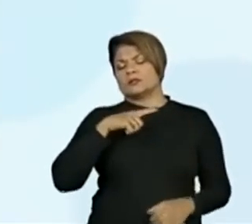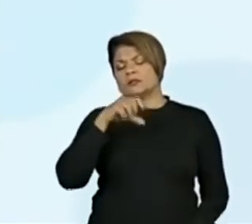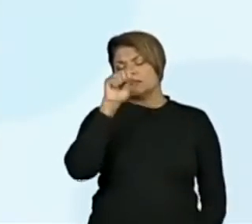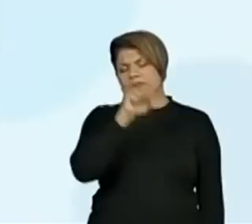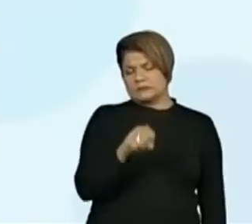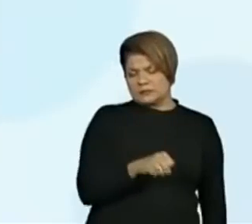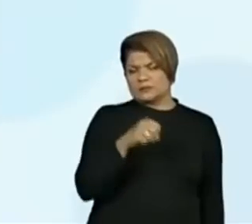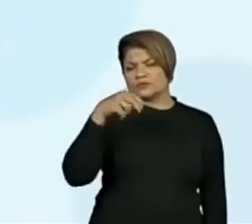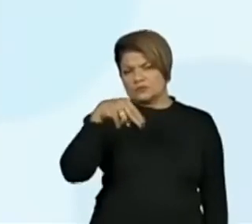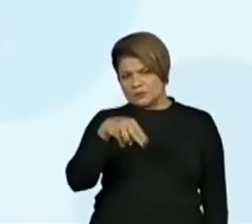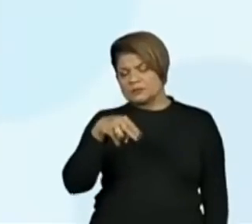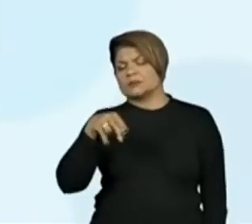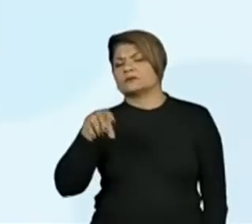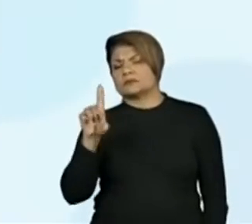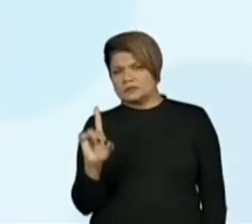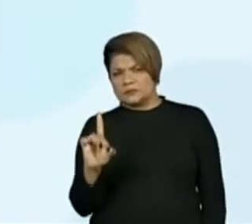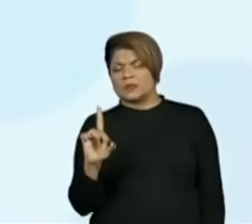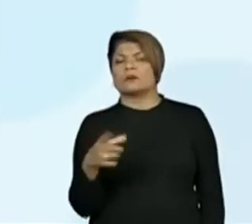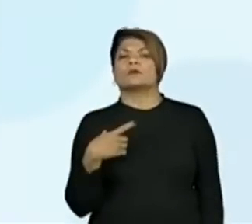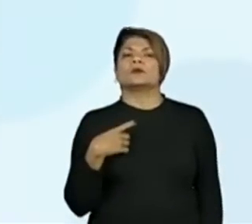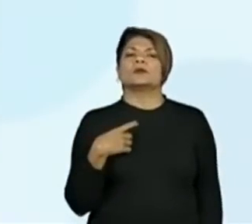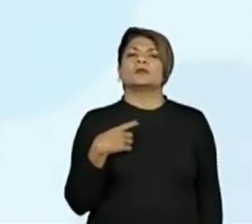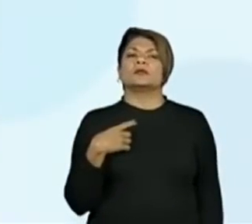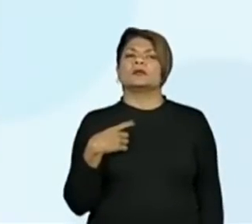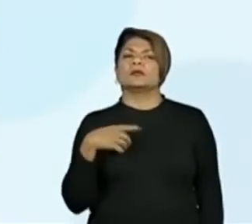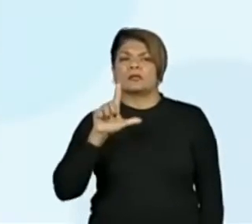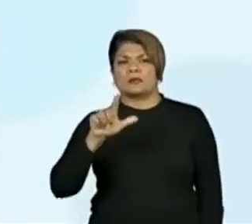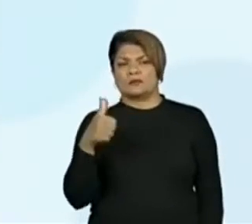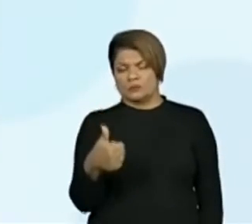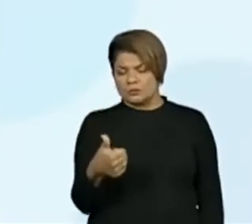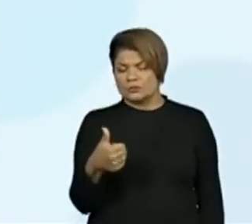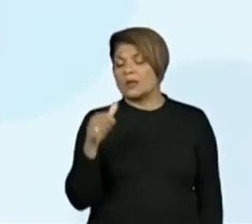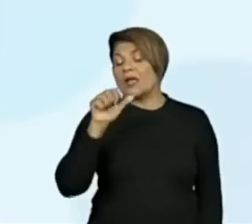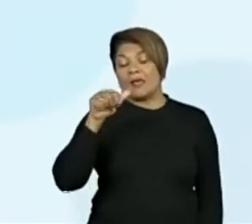decimal e em língua materna, e a